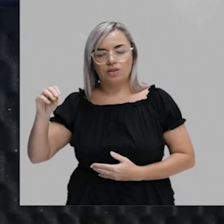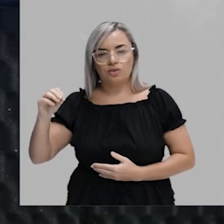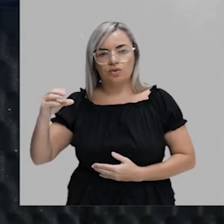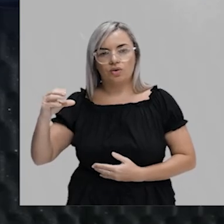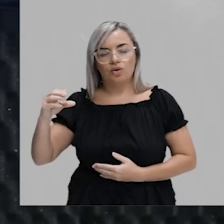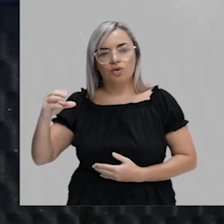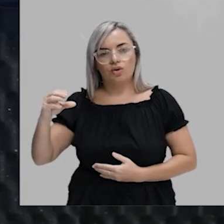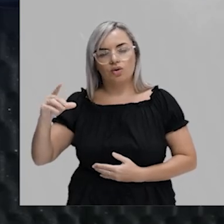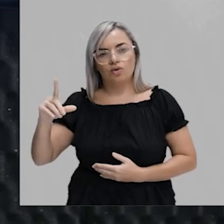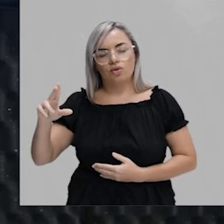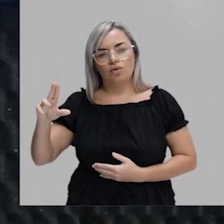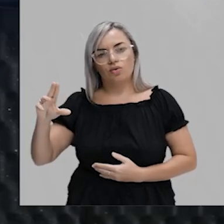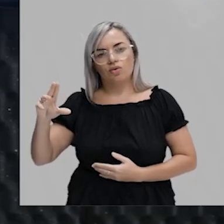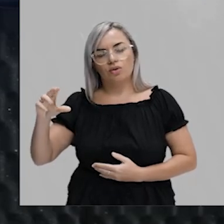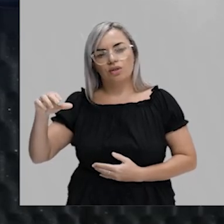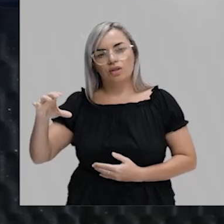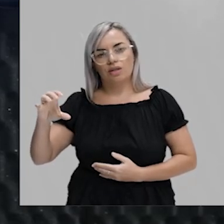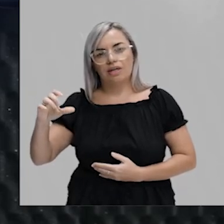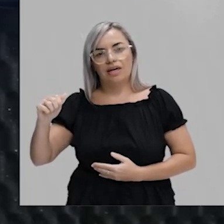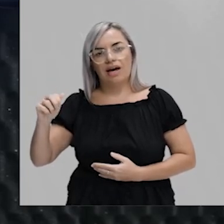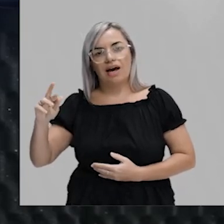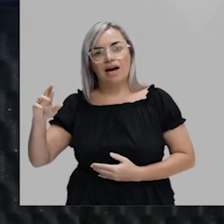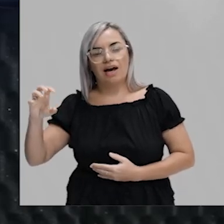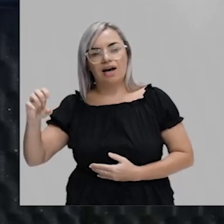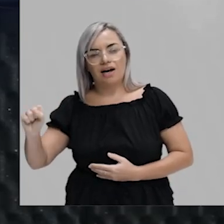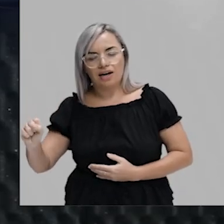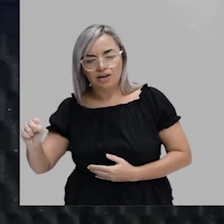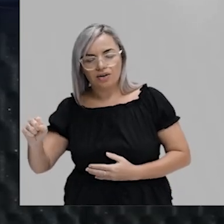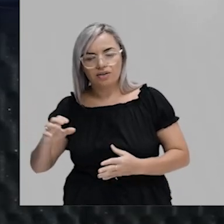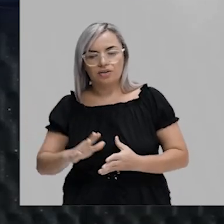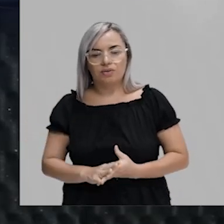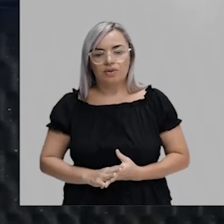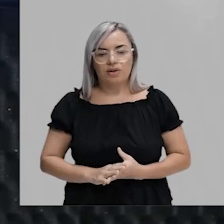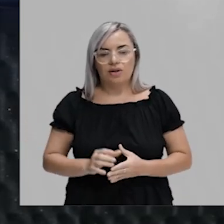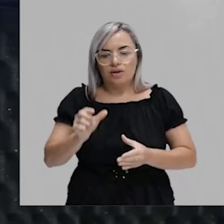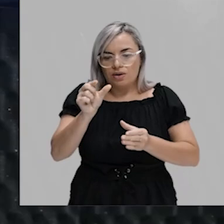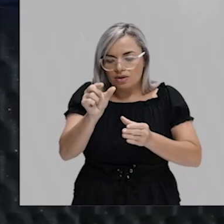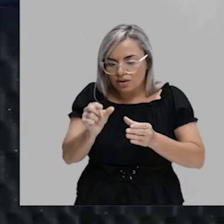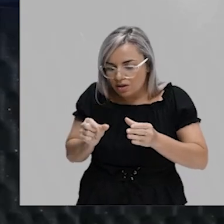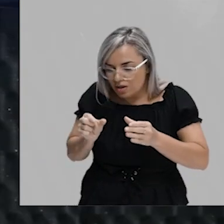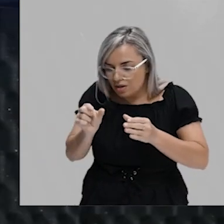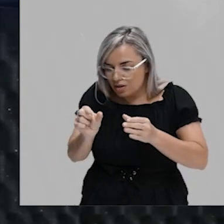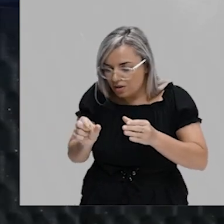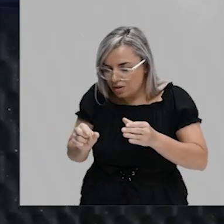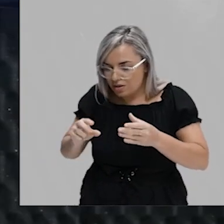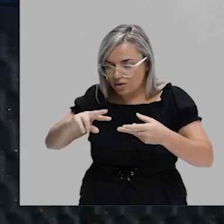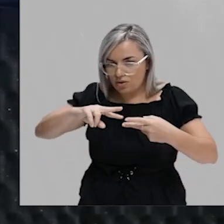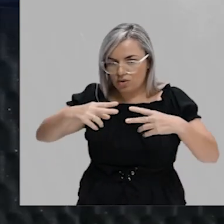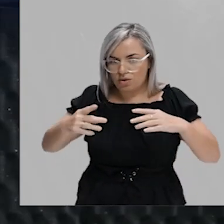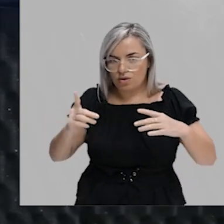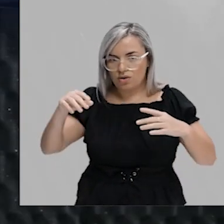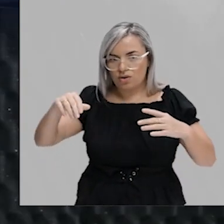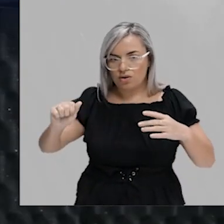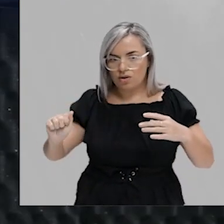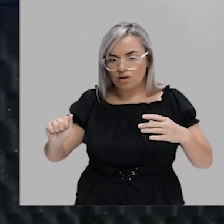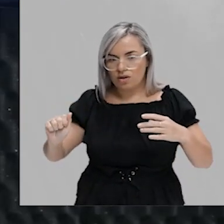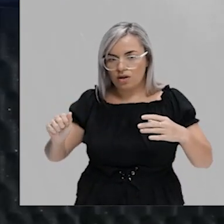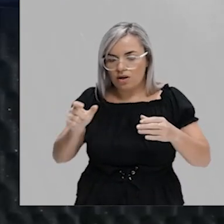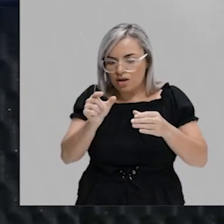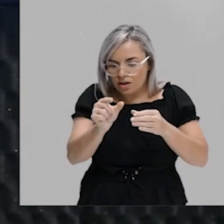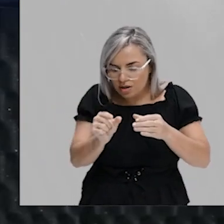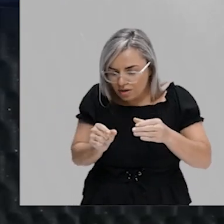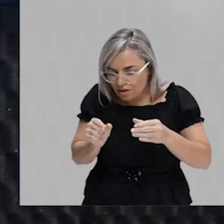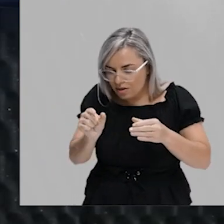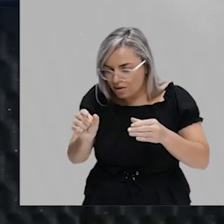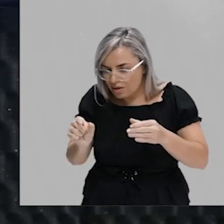de restrição. O que elas fazem? Elas cortam o DNA em locais específicos,